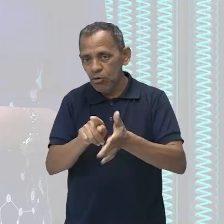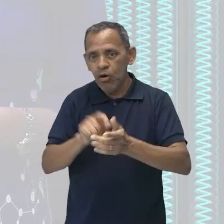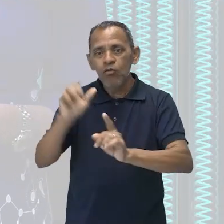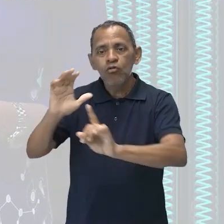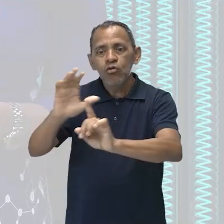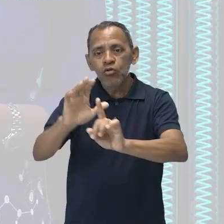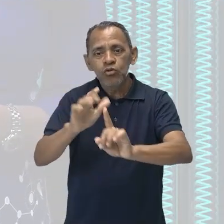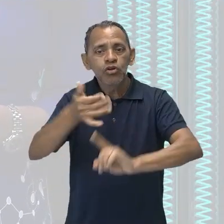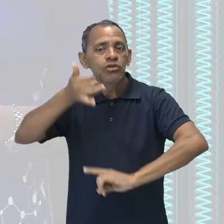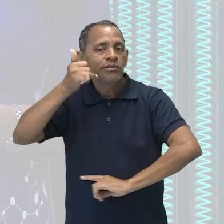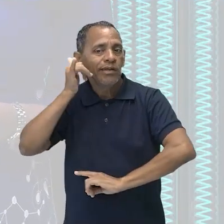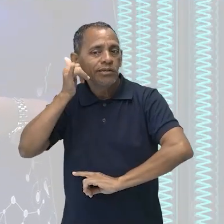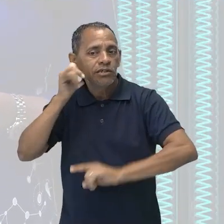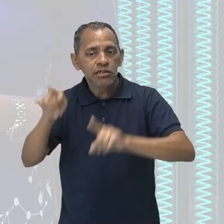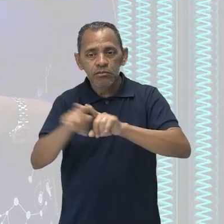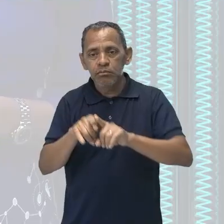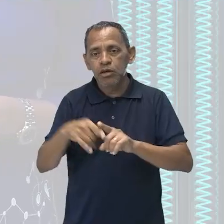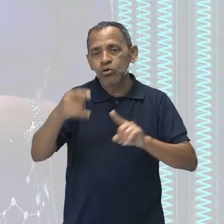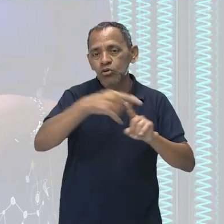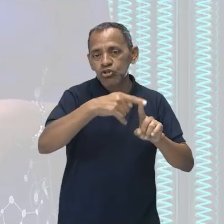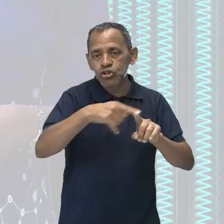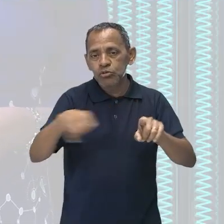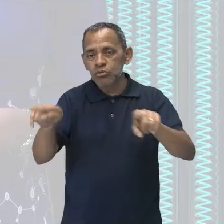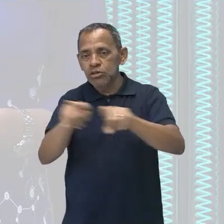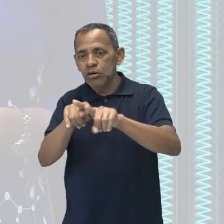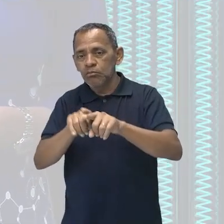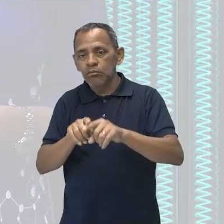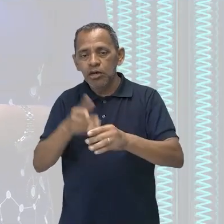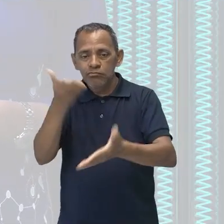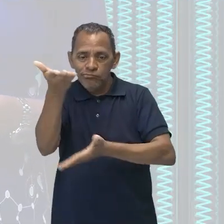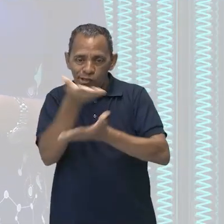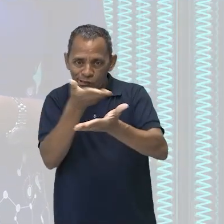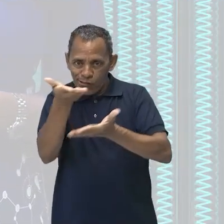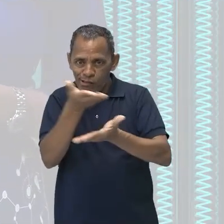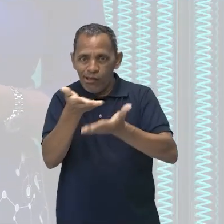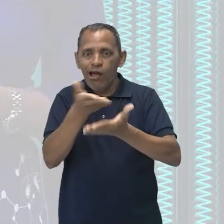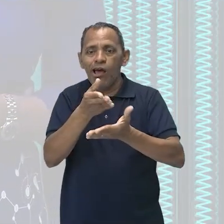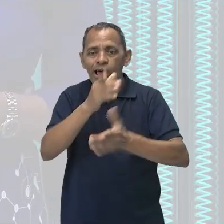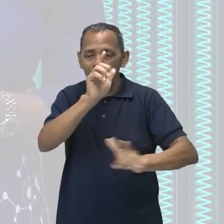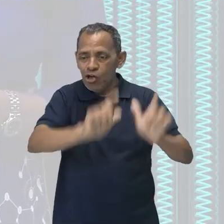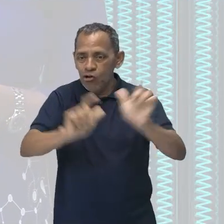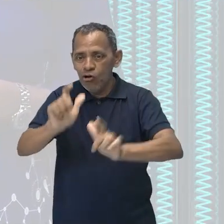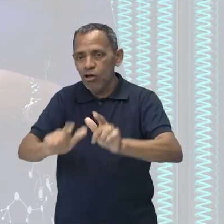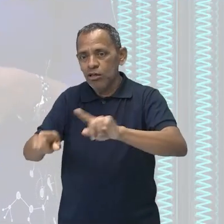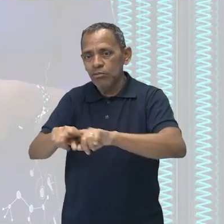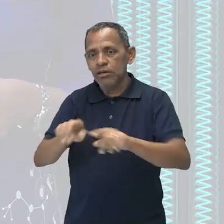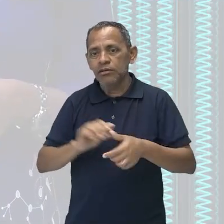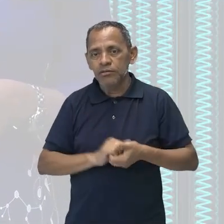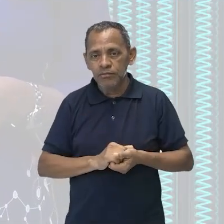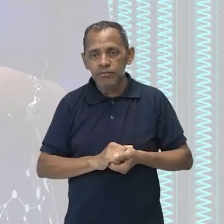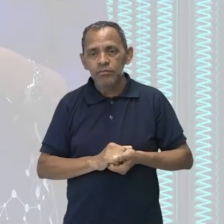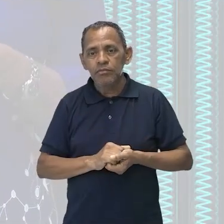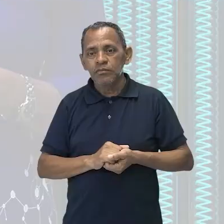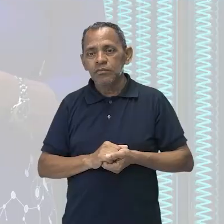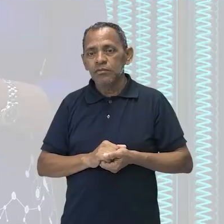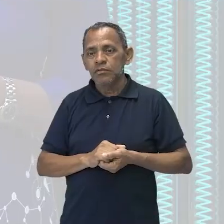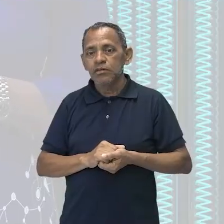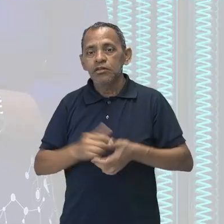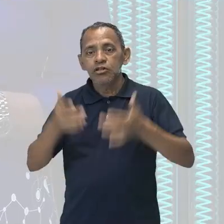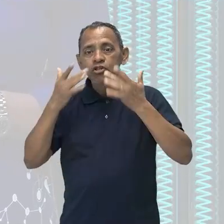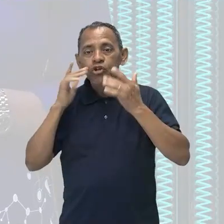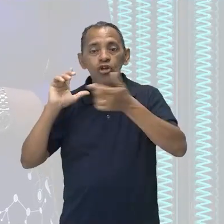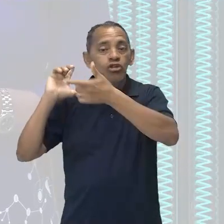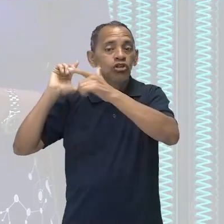que influenciam a narrativa, o estilo e a interação com o público. Vamos falar agora